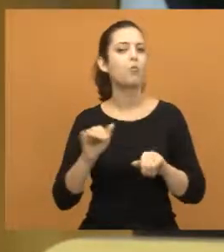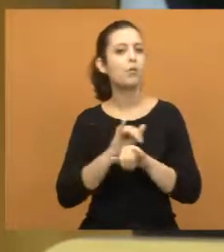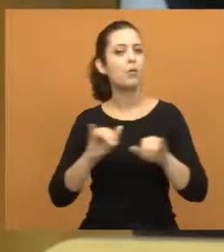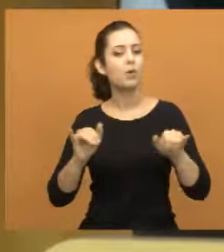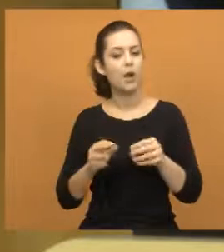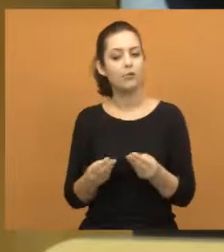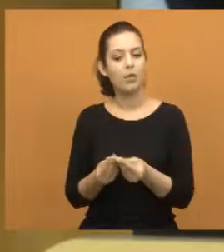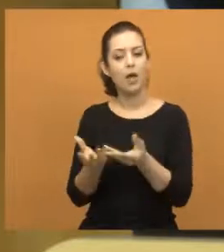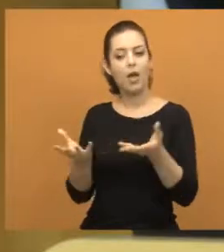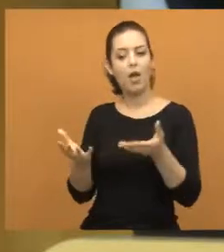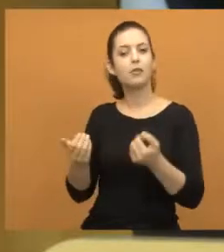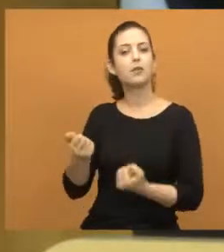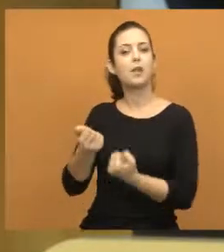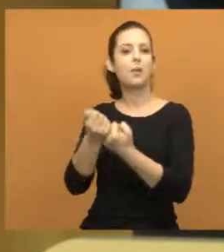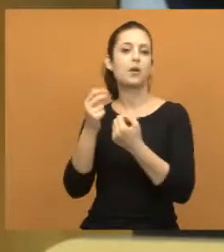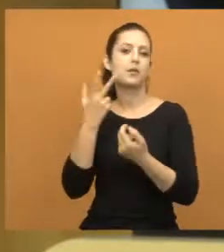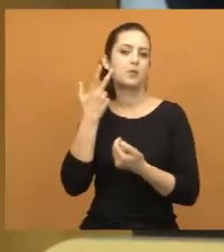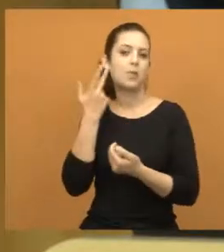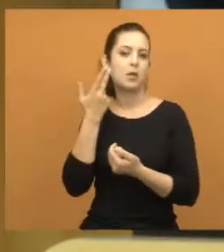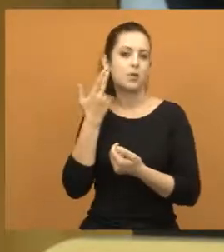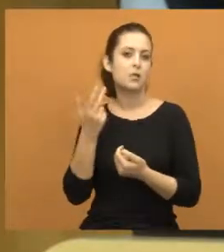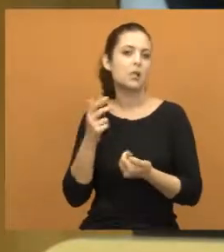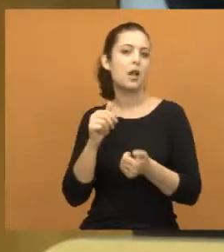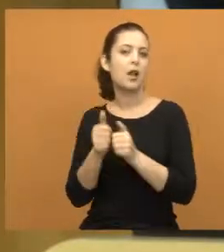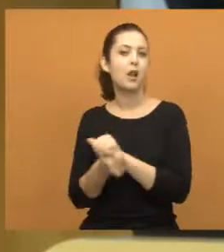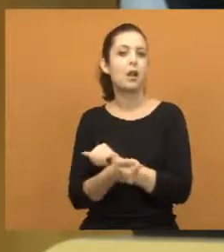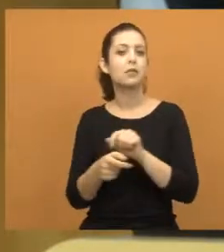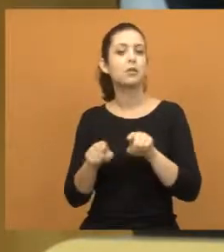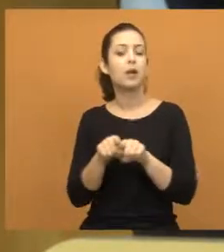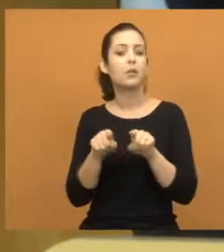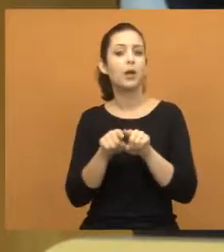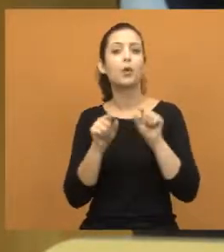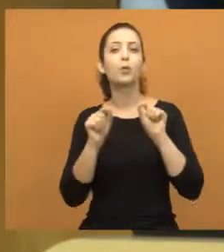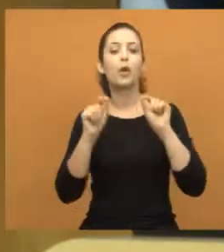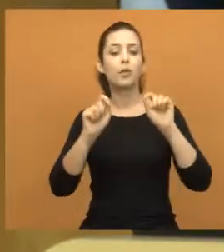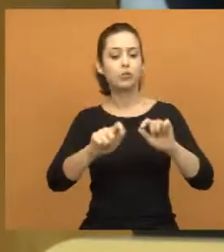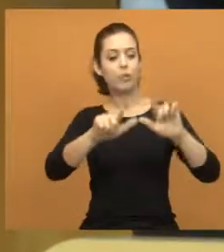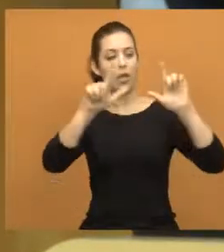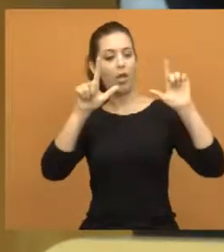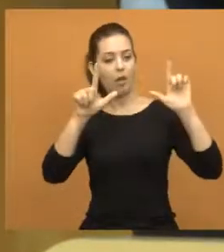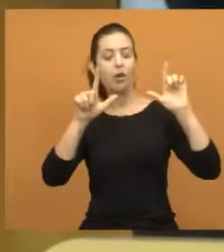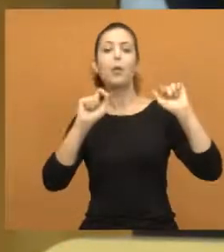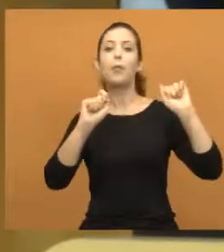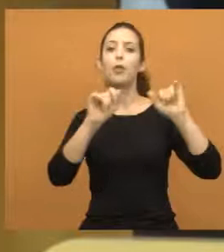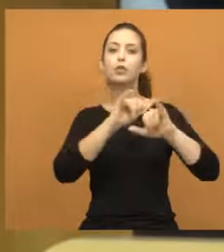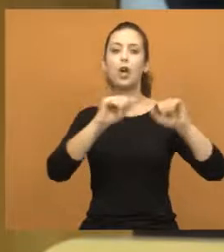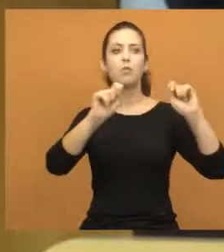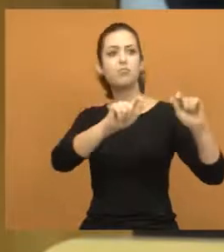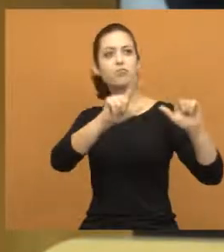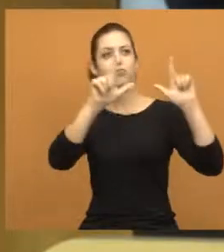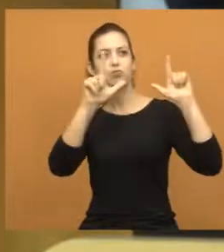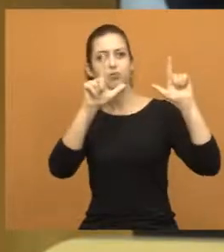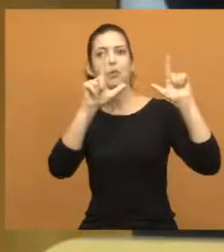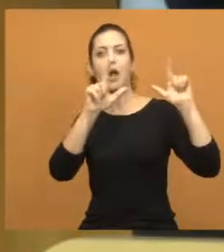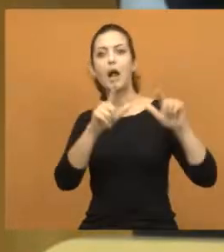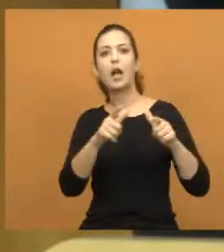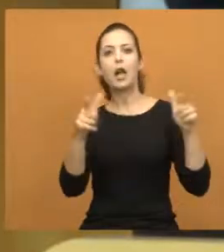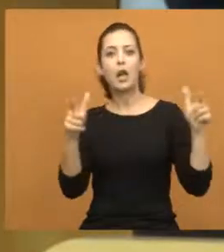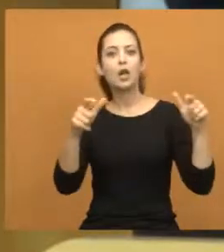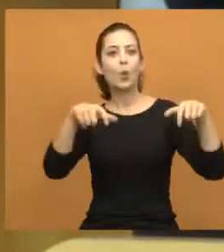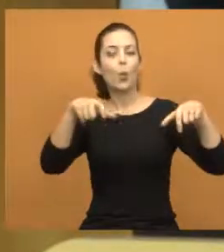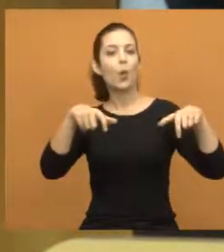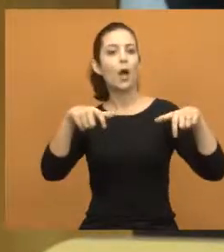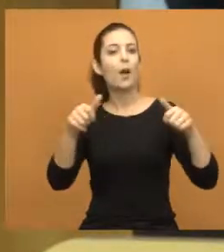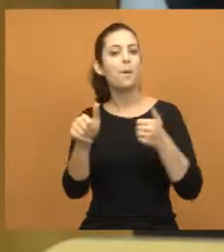em benefício do esporte e do lazer, inclusive promovendo a colocação de placas e ou outdoors nos locais